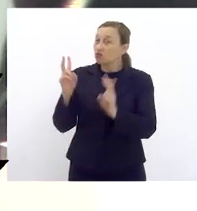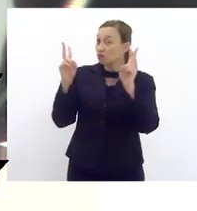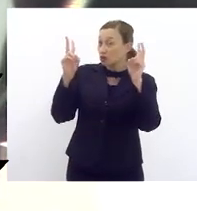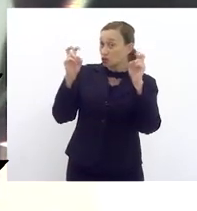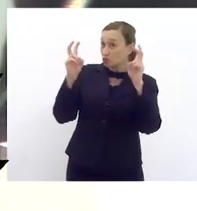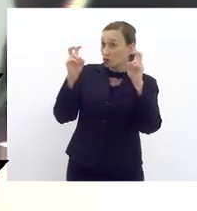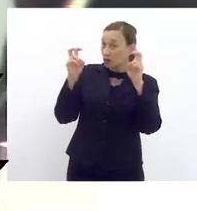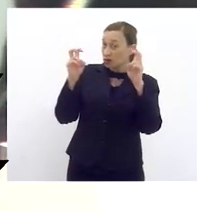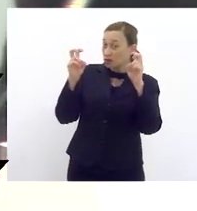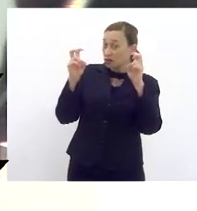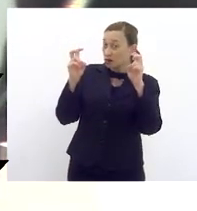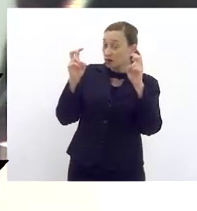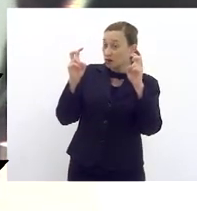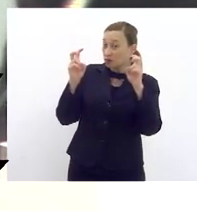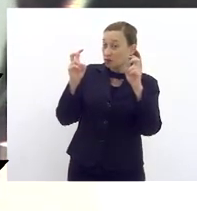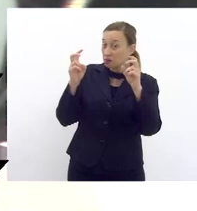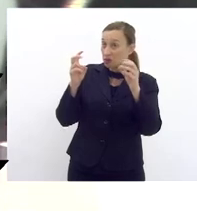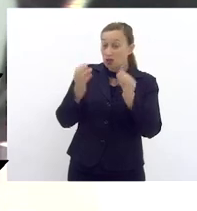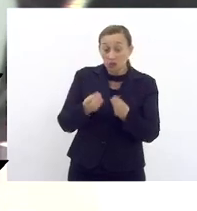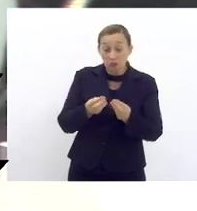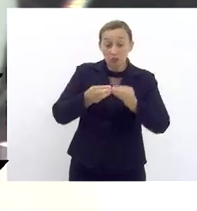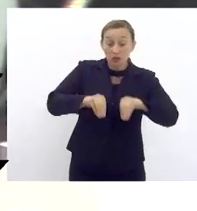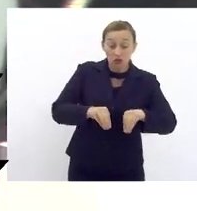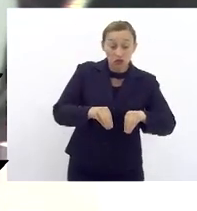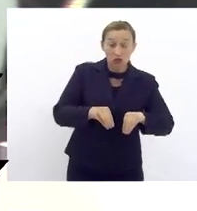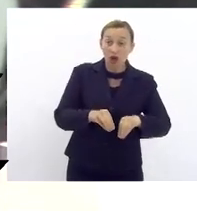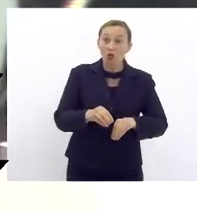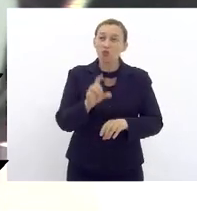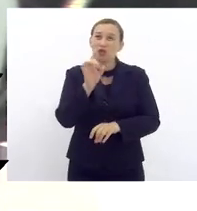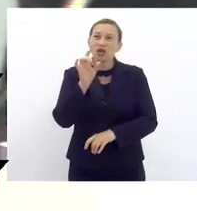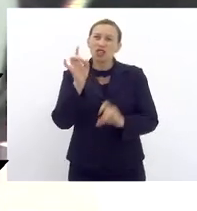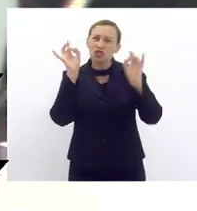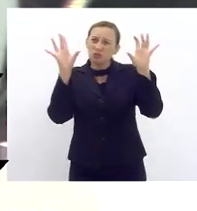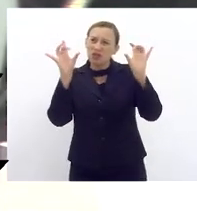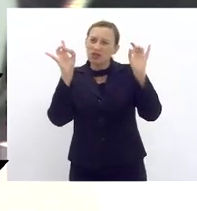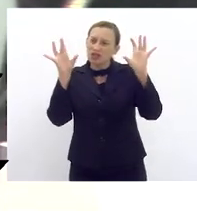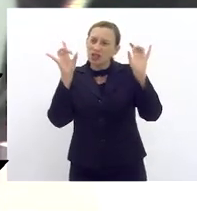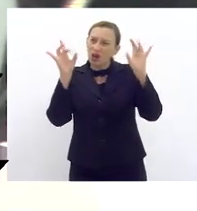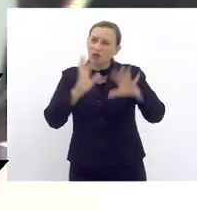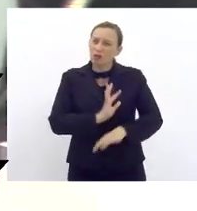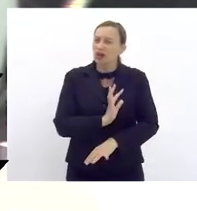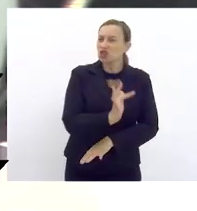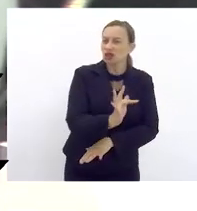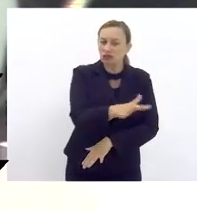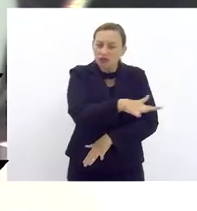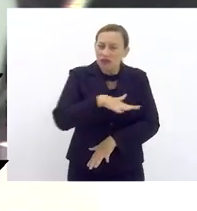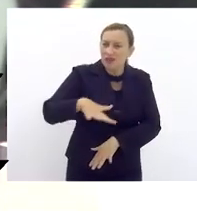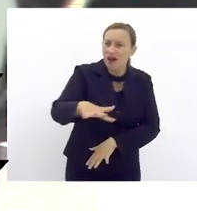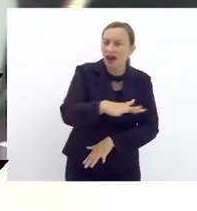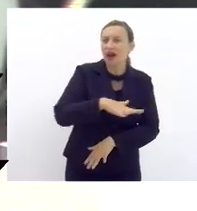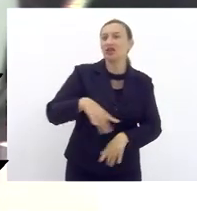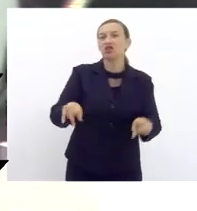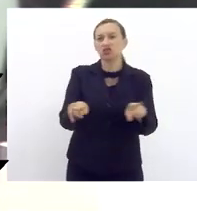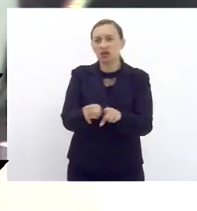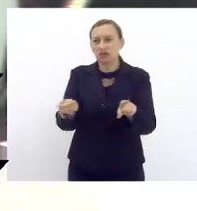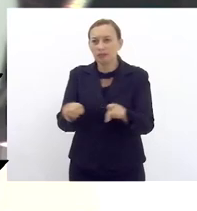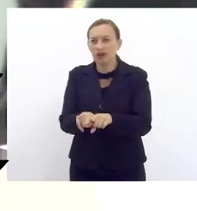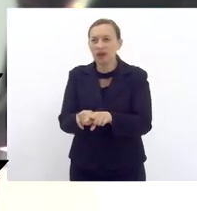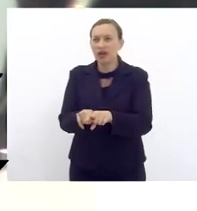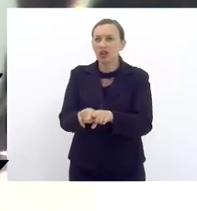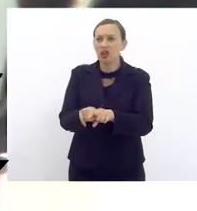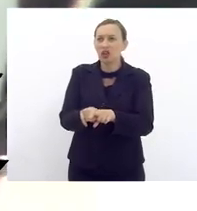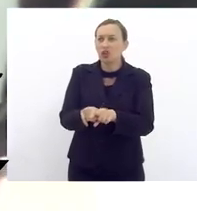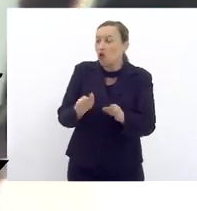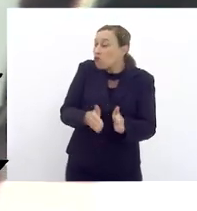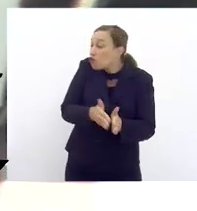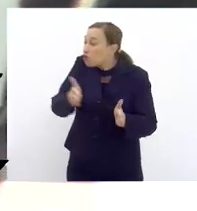em especial na Baixada Fluminense e também é em áreas fora necessariamente do